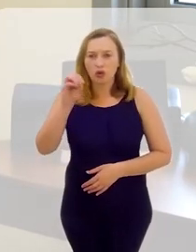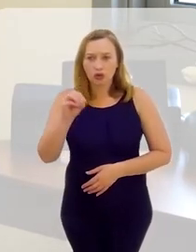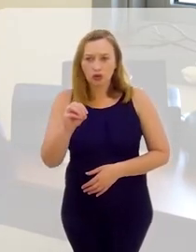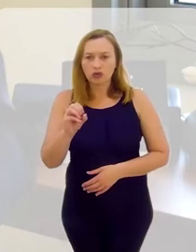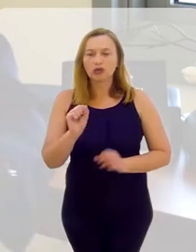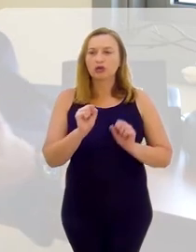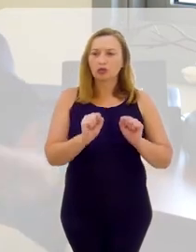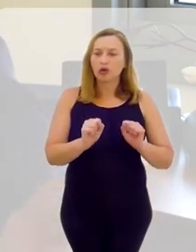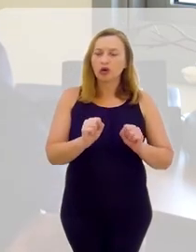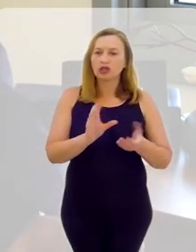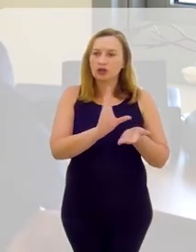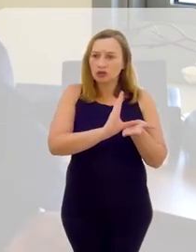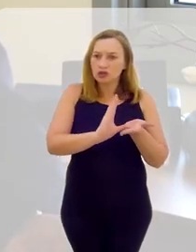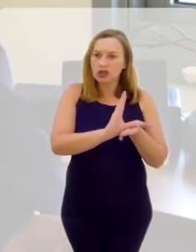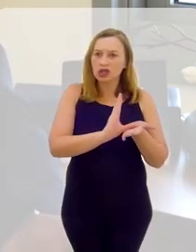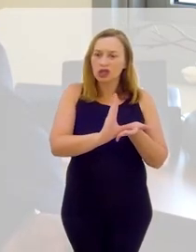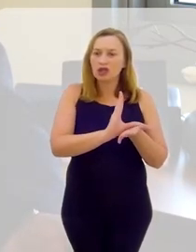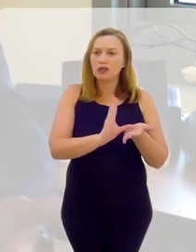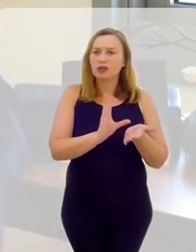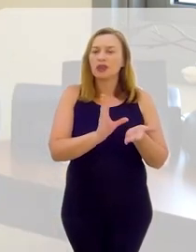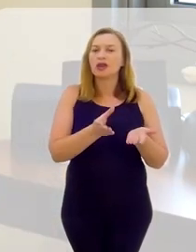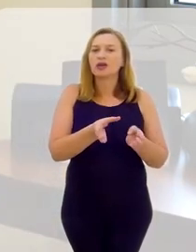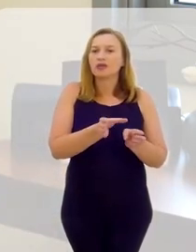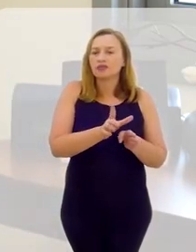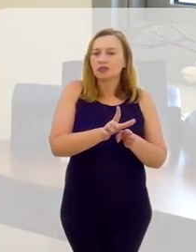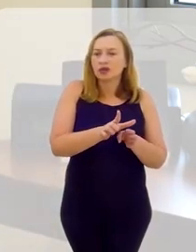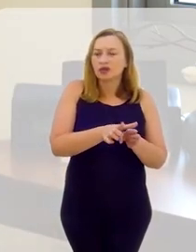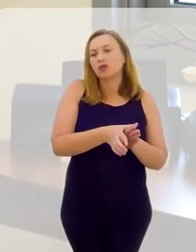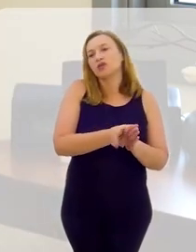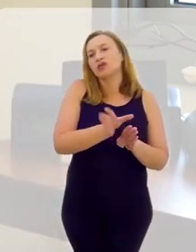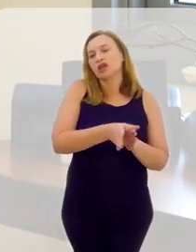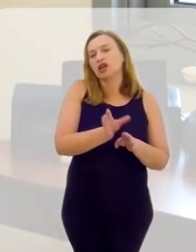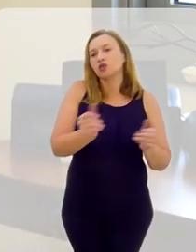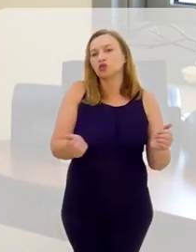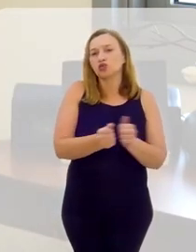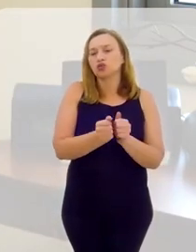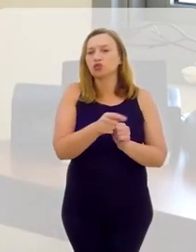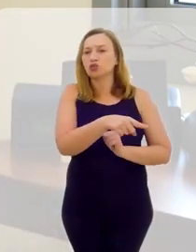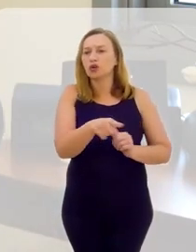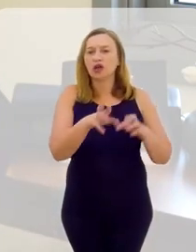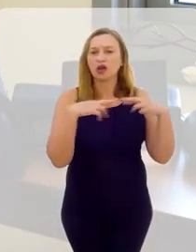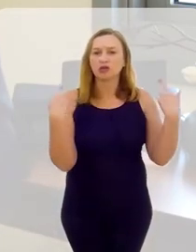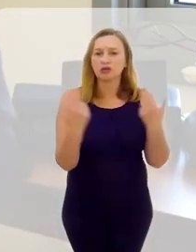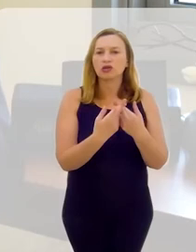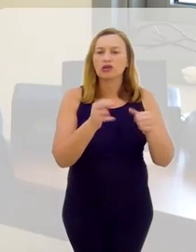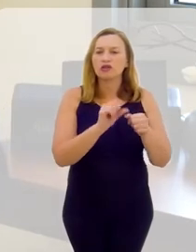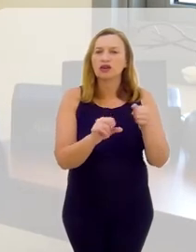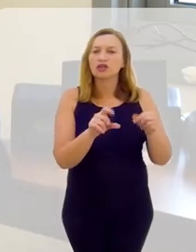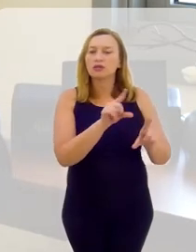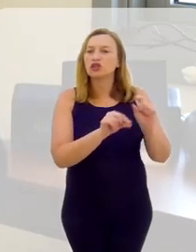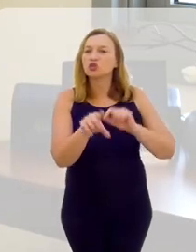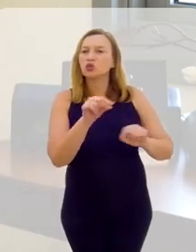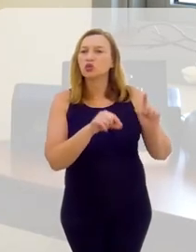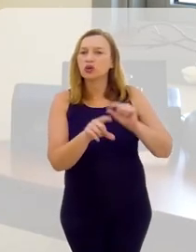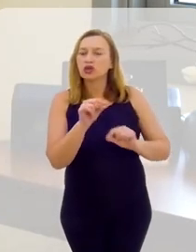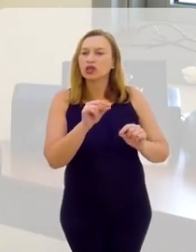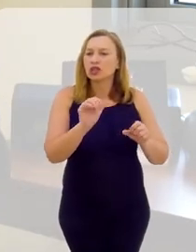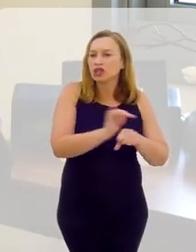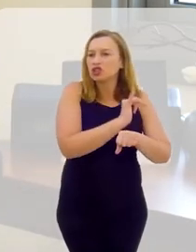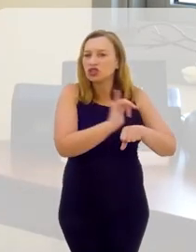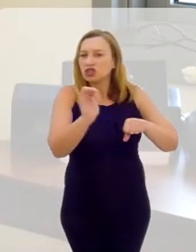do quórum, e ele pode ter conselheiros. E esses conselheiros, juntamente com ele, fazem reuniões para